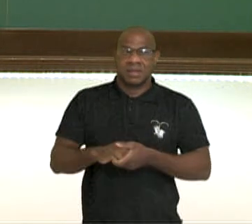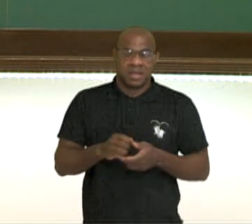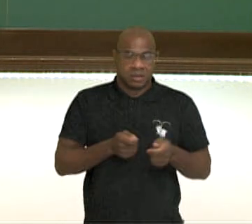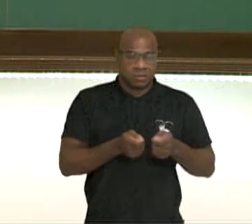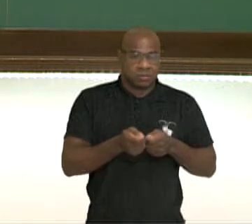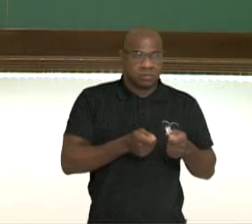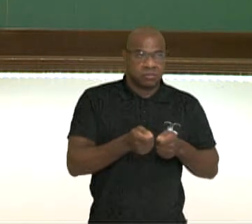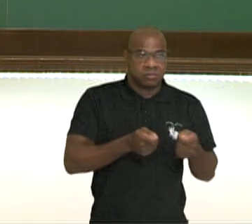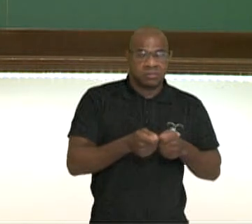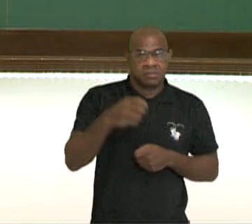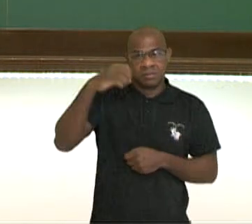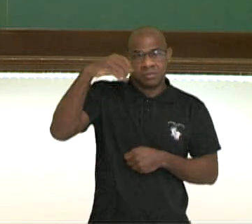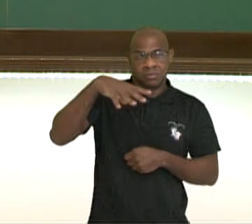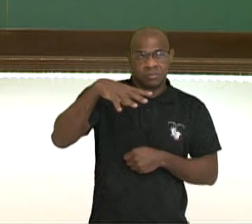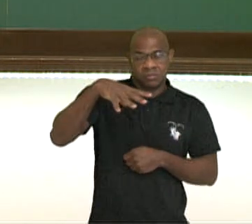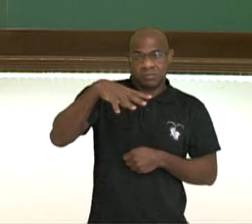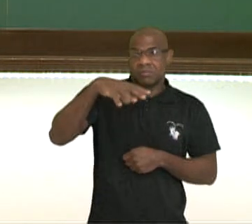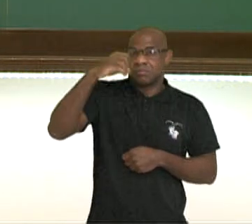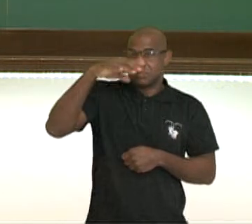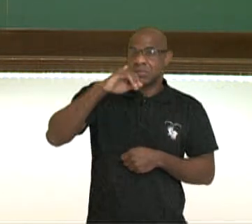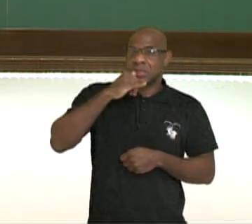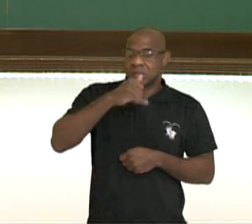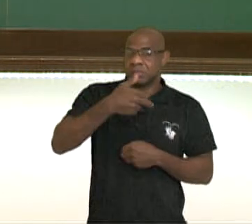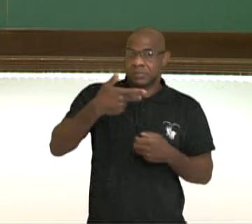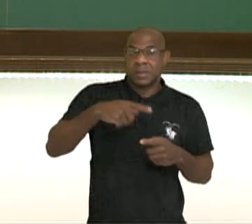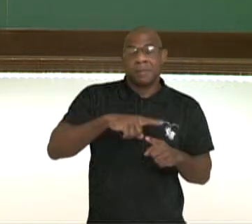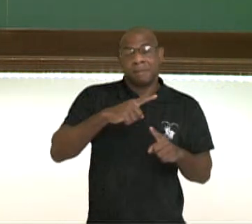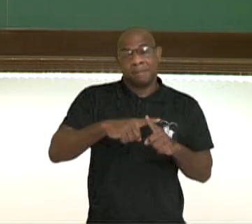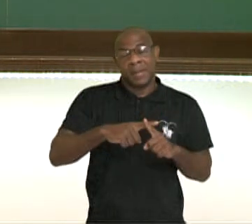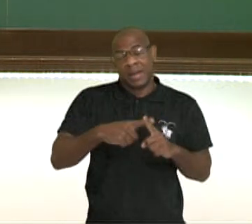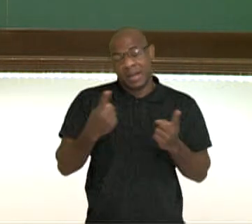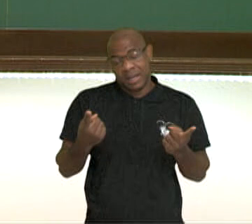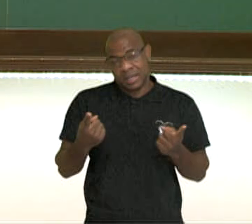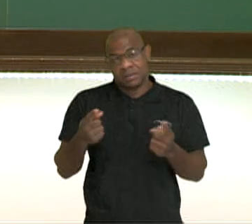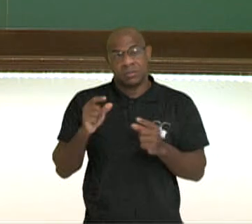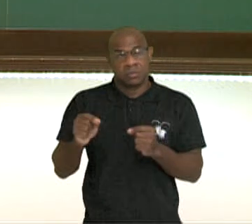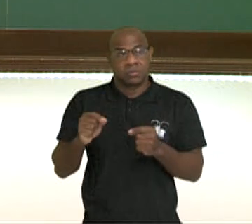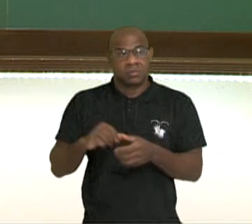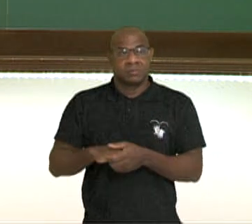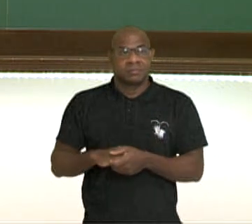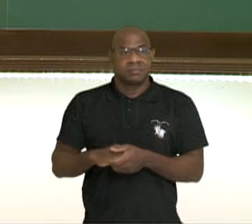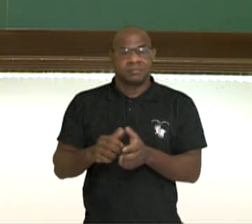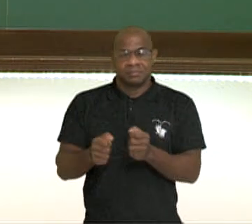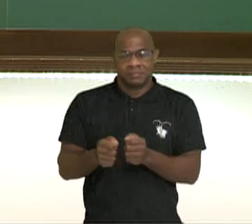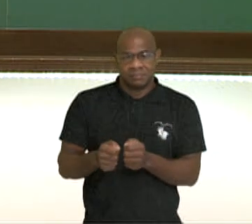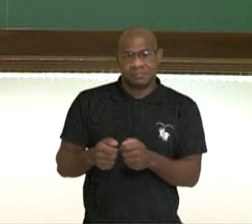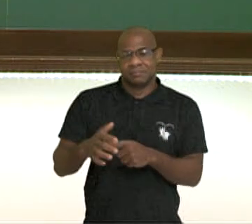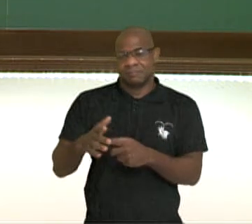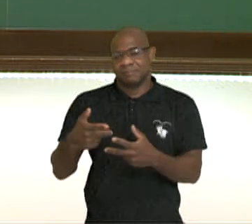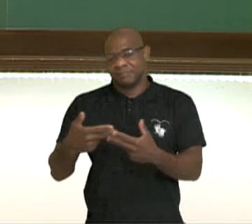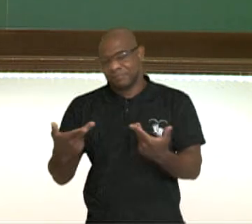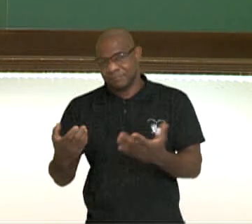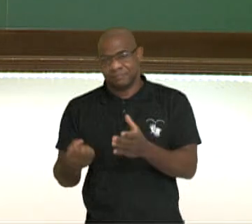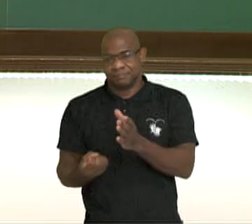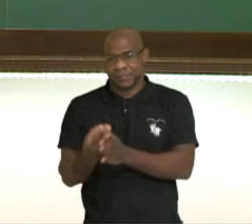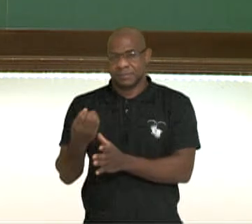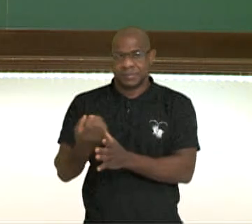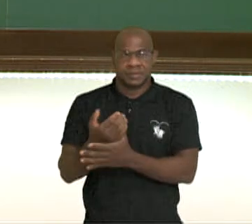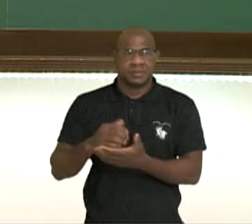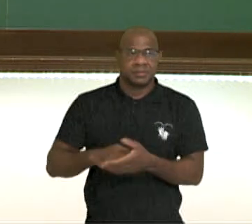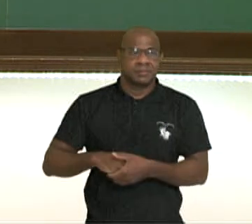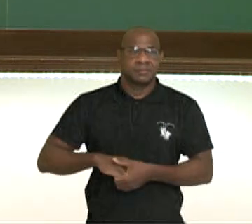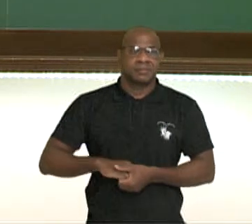economizando na luz, na energia, mas, por outro lado, o aparelho eletrônico estará em pleno funcionamento. Então, há